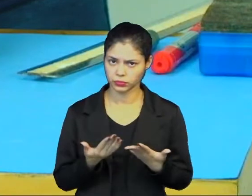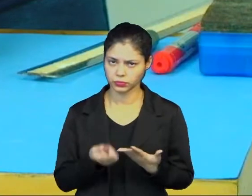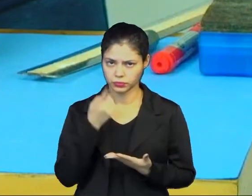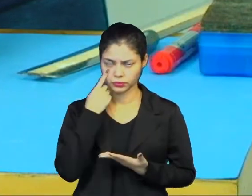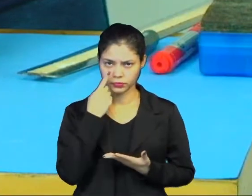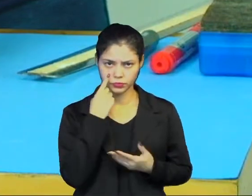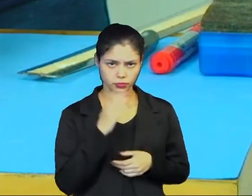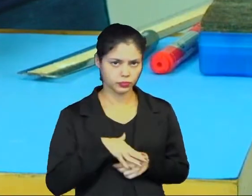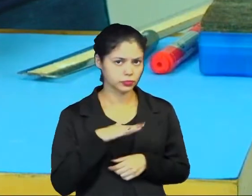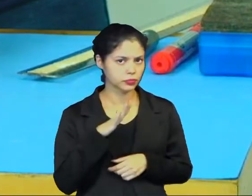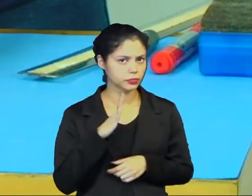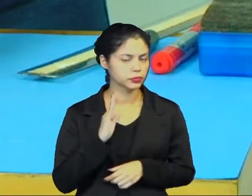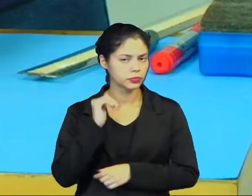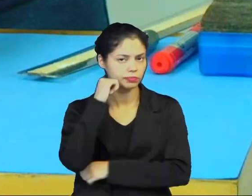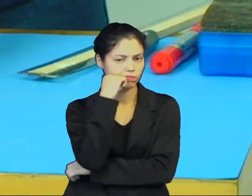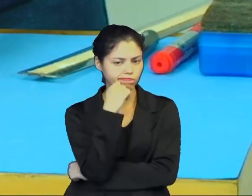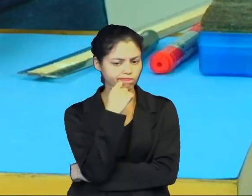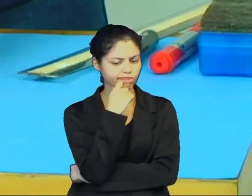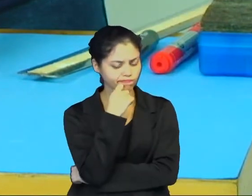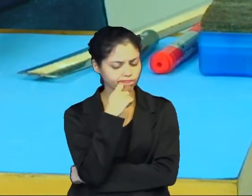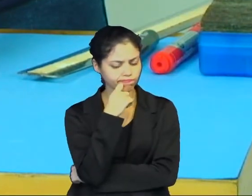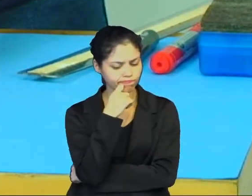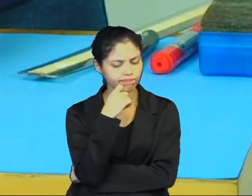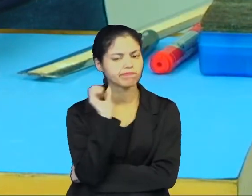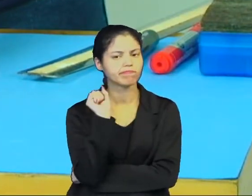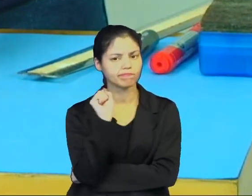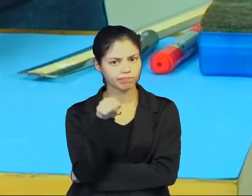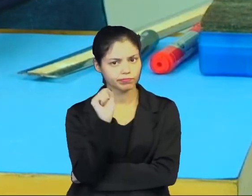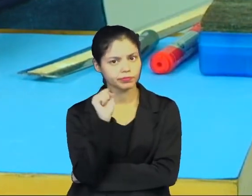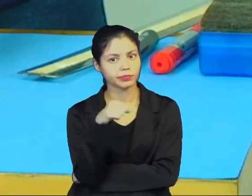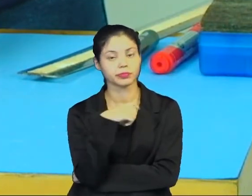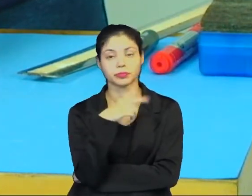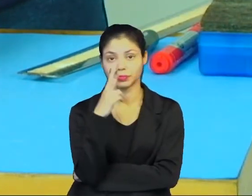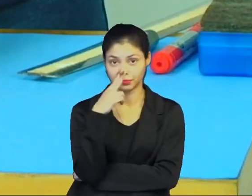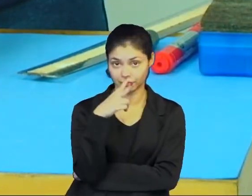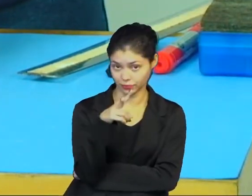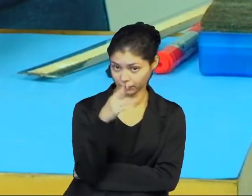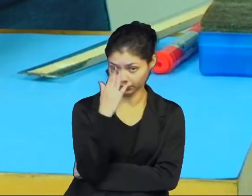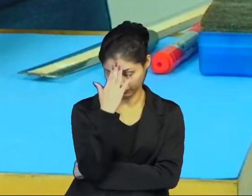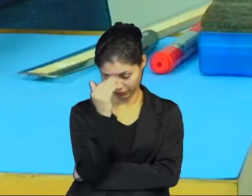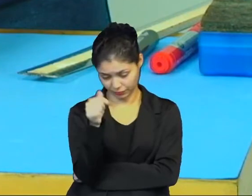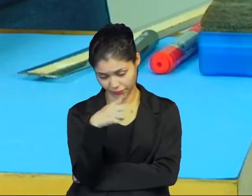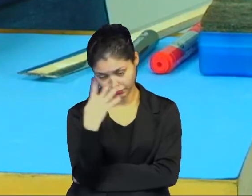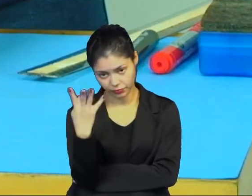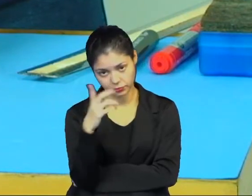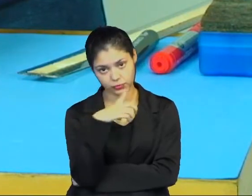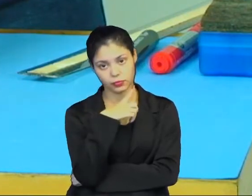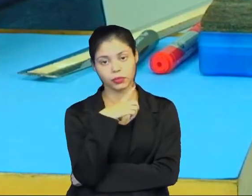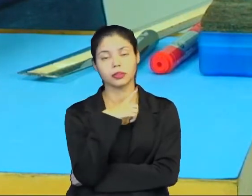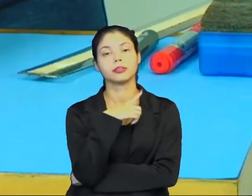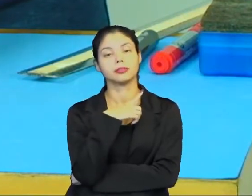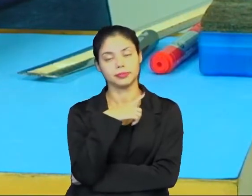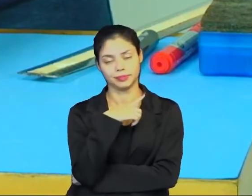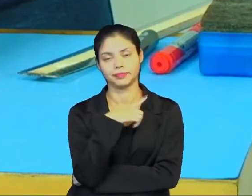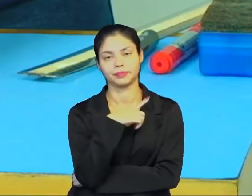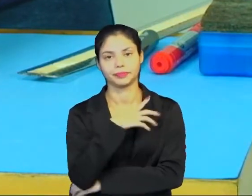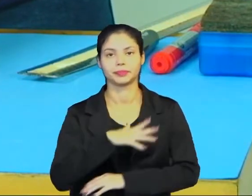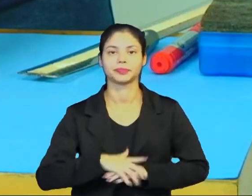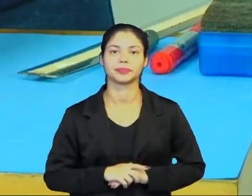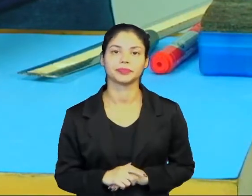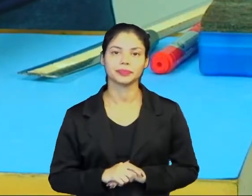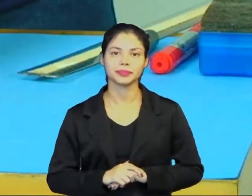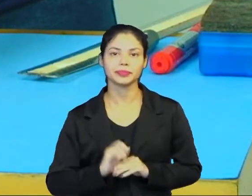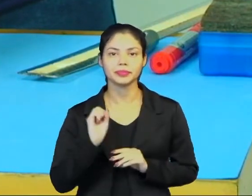qual coleção eu tenho mais? Isso mesmo, eu só vou saber qual eu tenho mais se eu